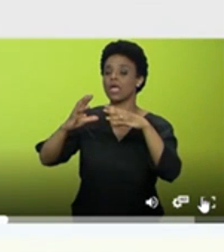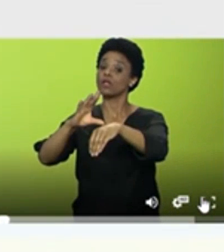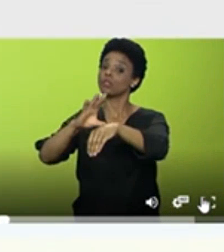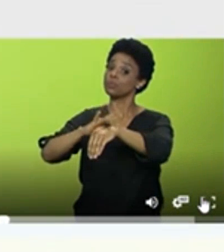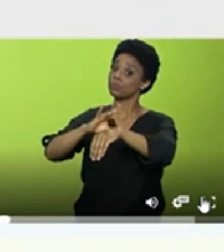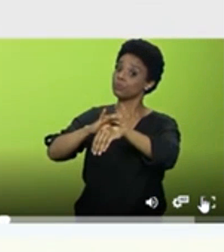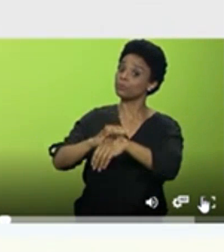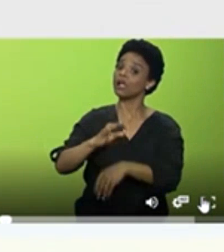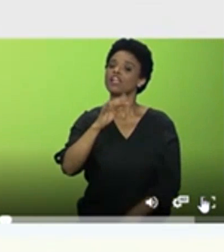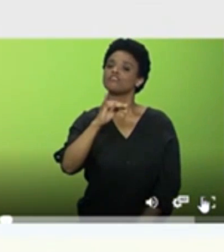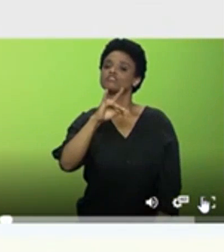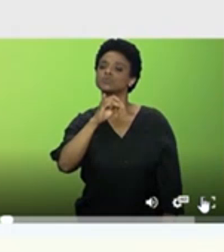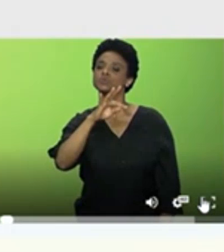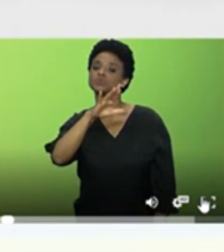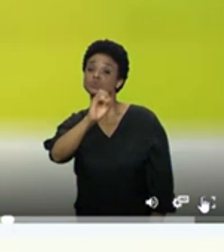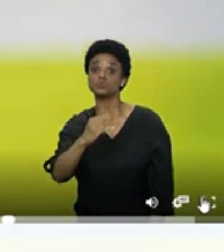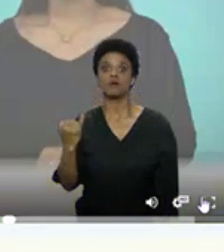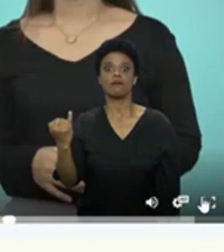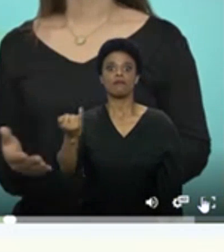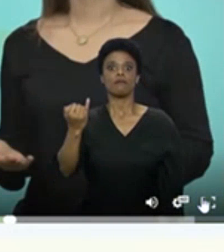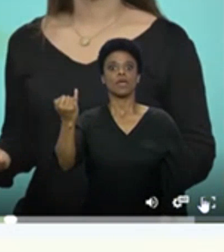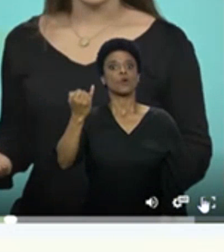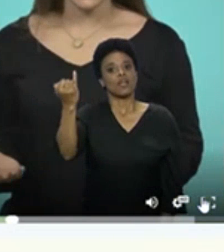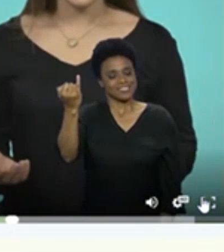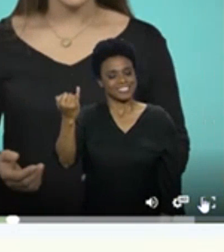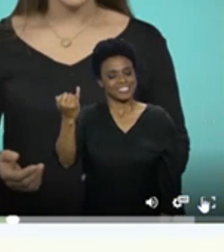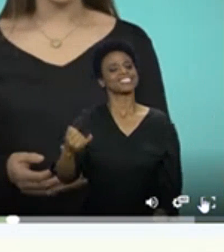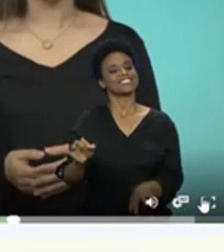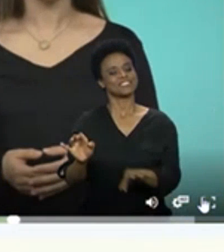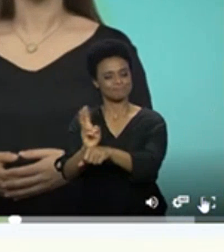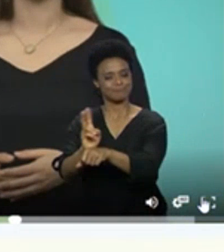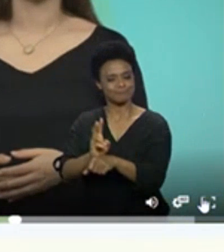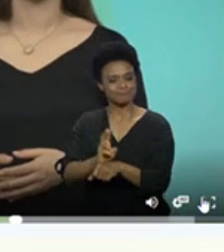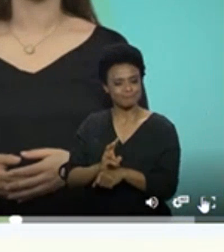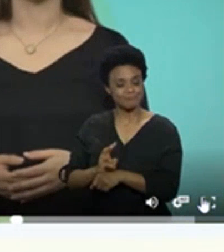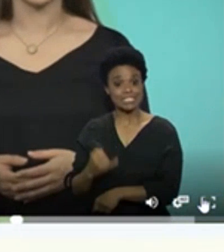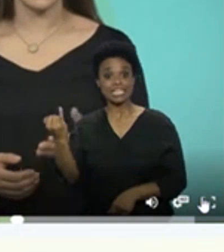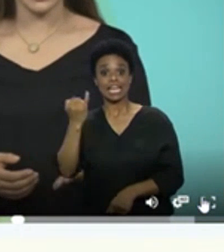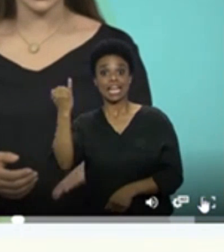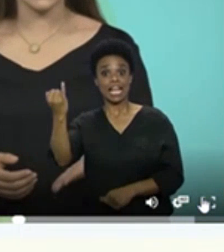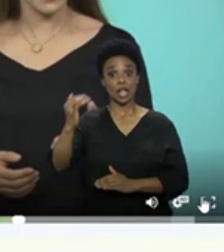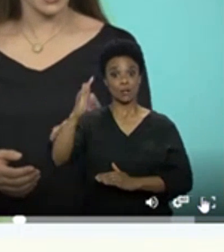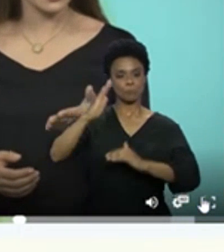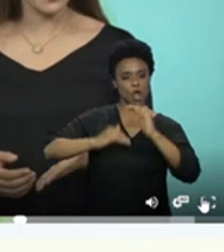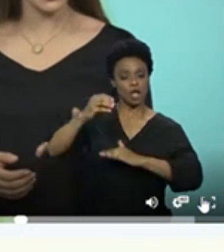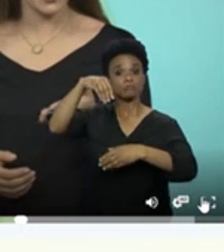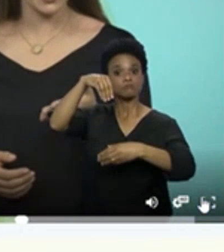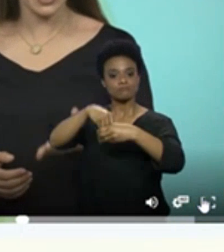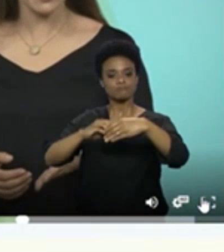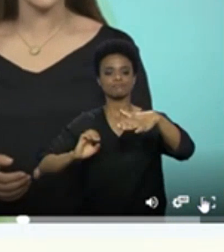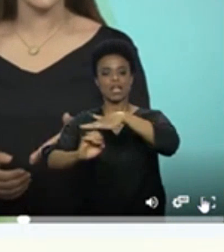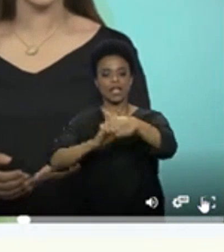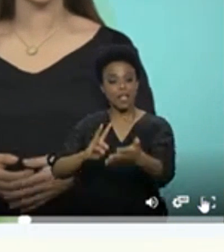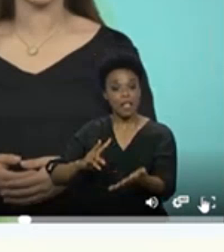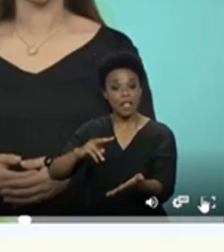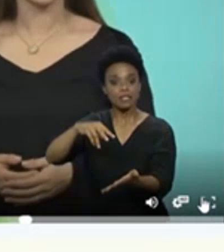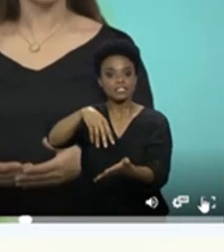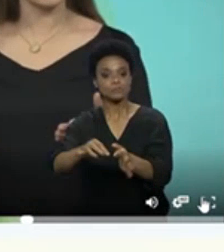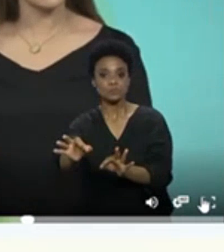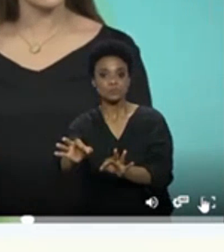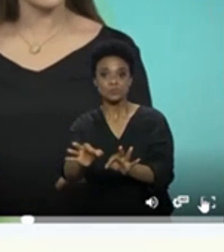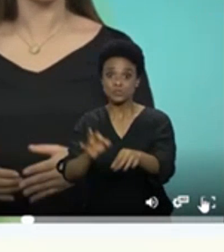a fisioterapia é fundamental. Além do tratamento, é importante que os profissionais da empresa participem de programas